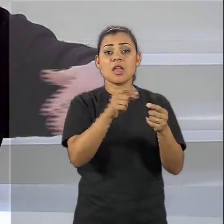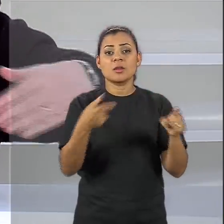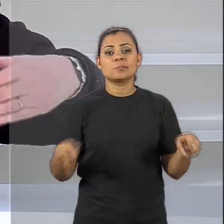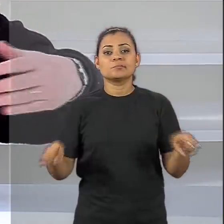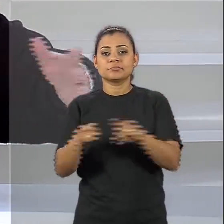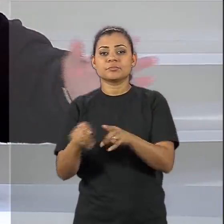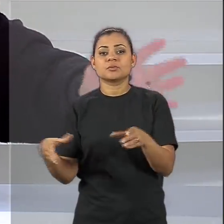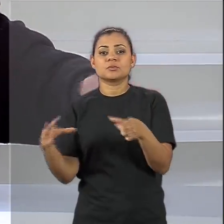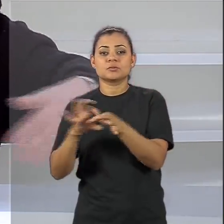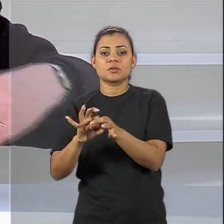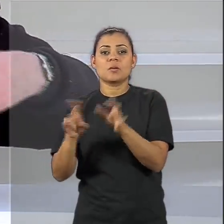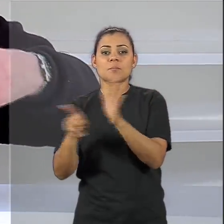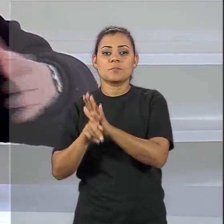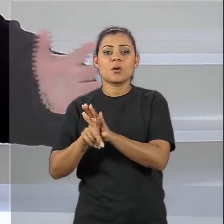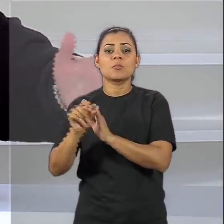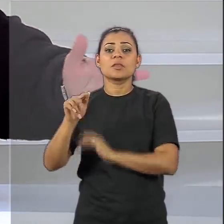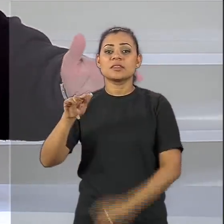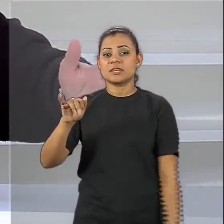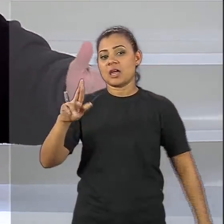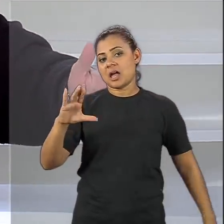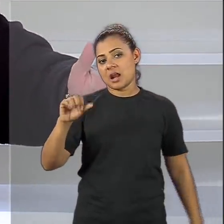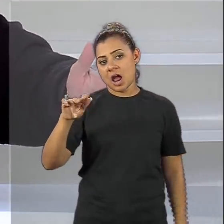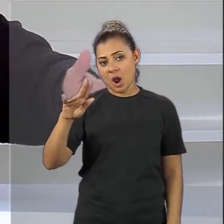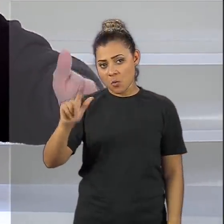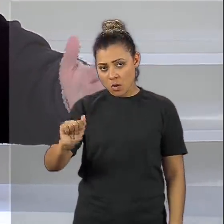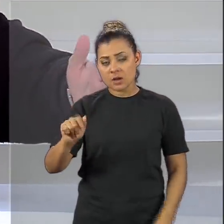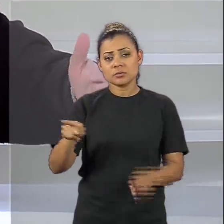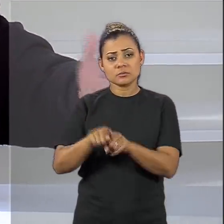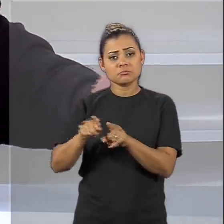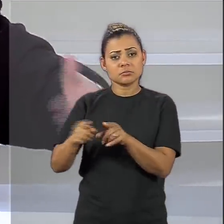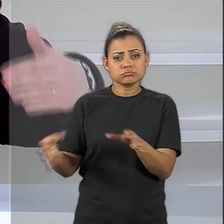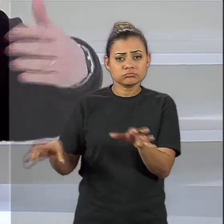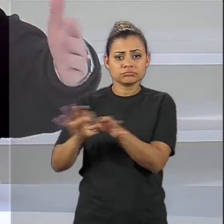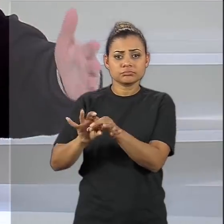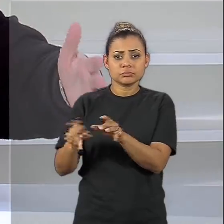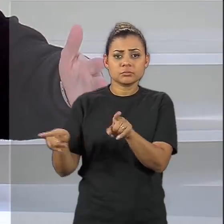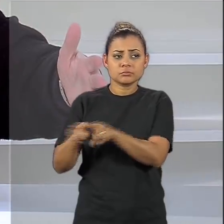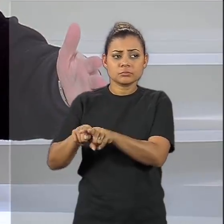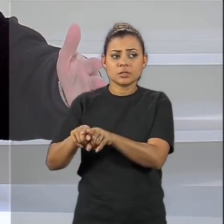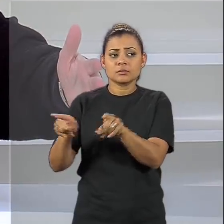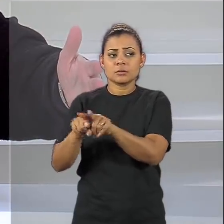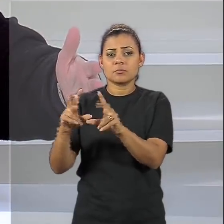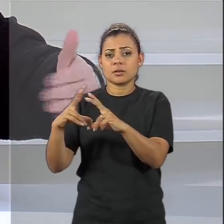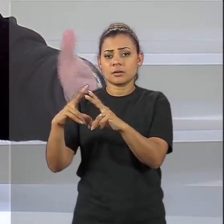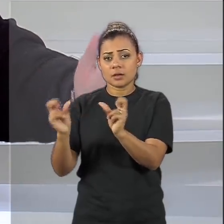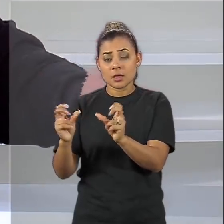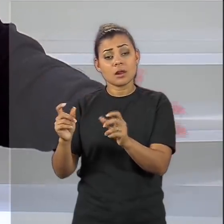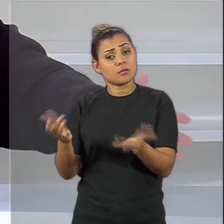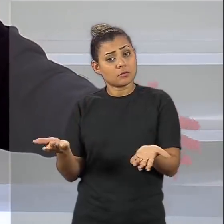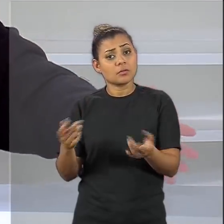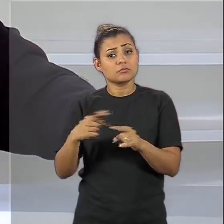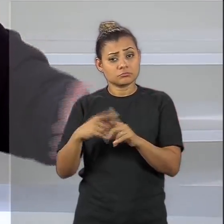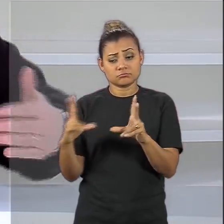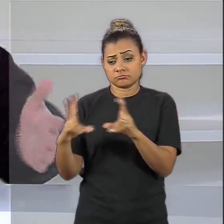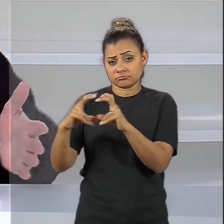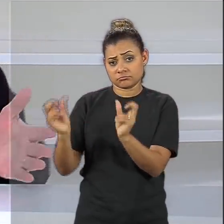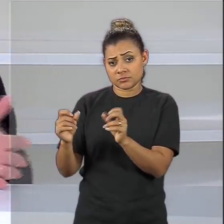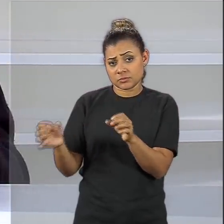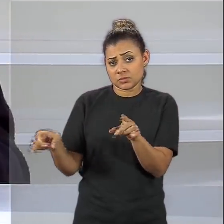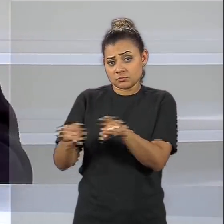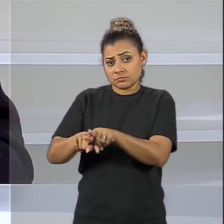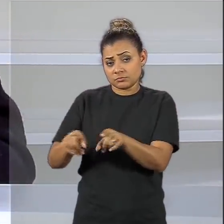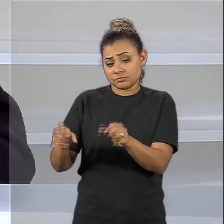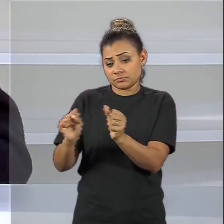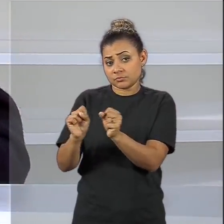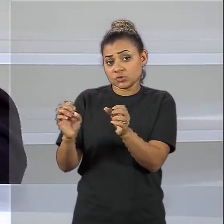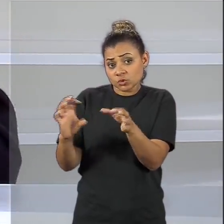burguesia nicaragüense, a pior parte dos corruptos e empresários nicaragüenses. Enfim,